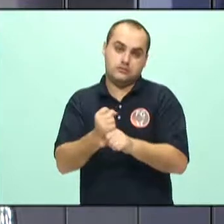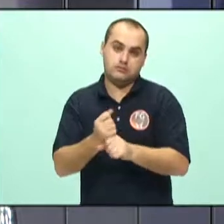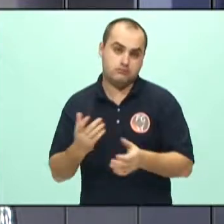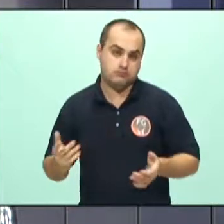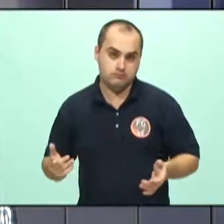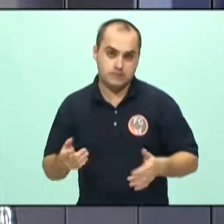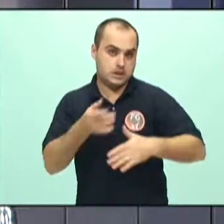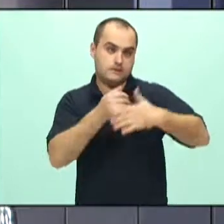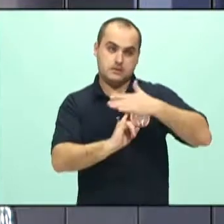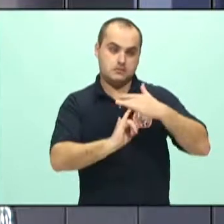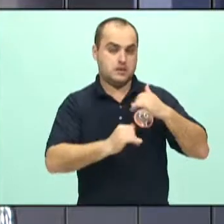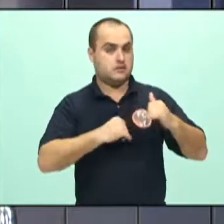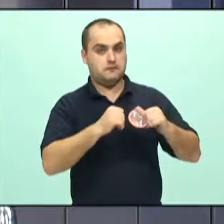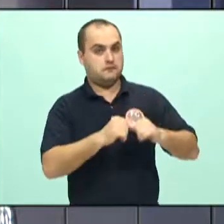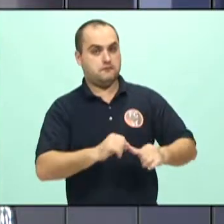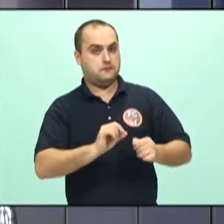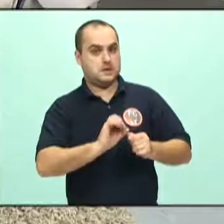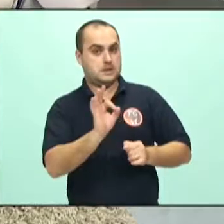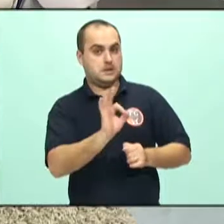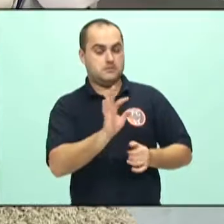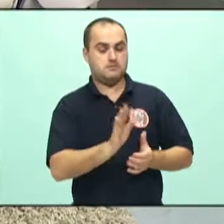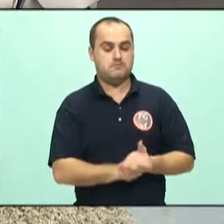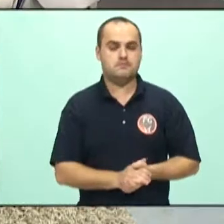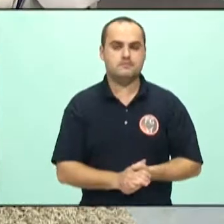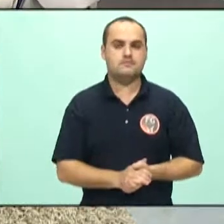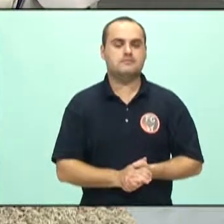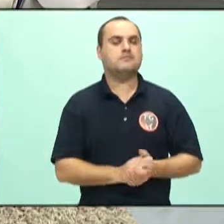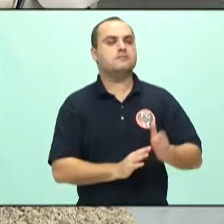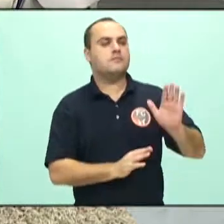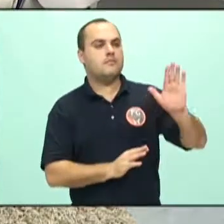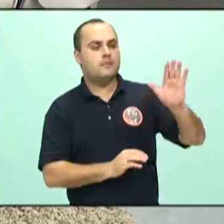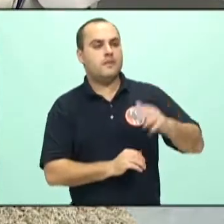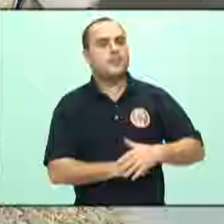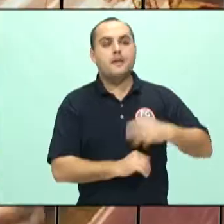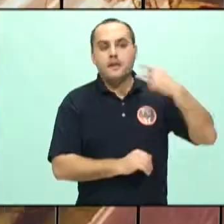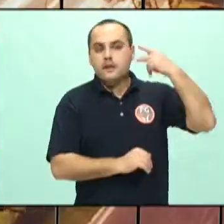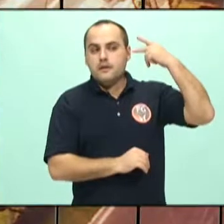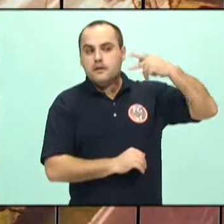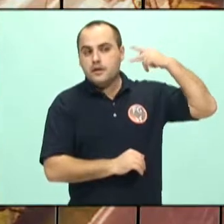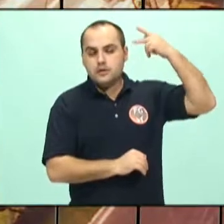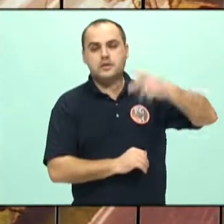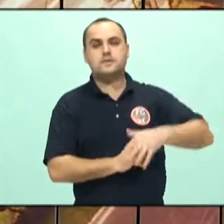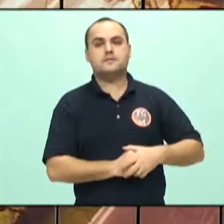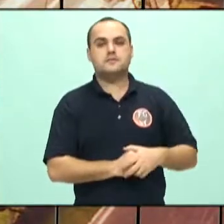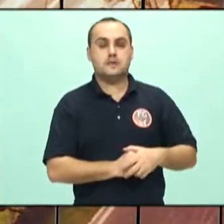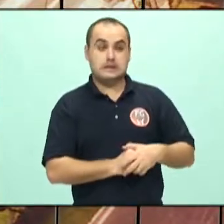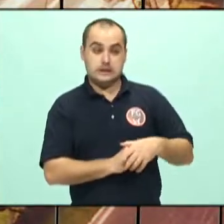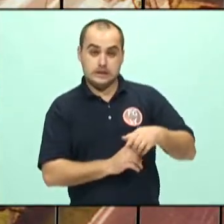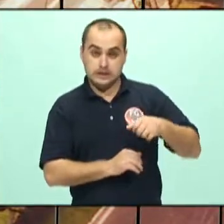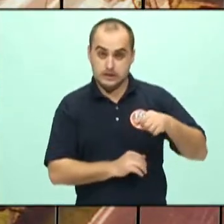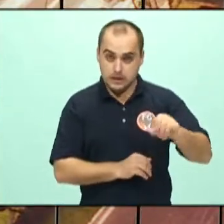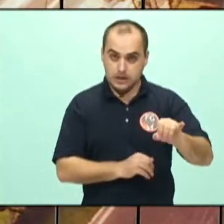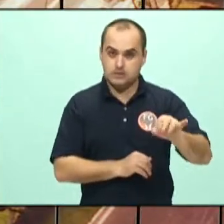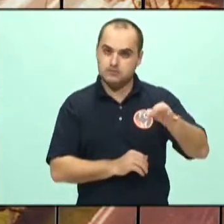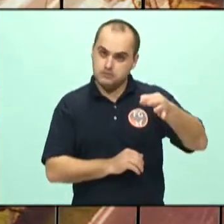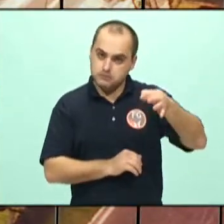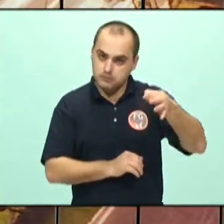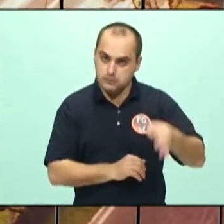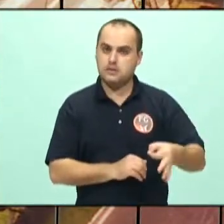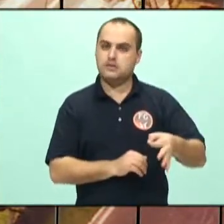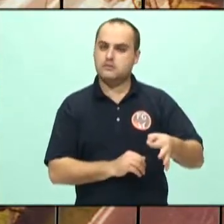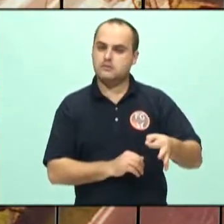esse investimento. Vereador, com relação a isso ainda, dando certo e vai dar,